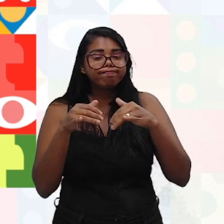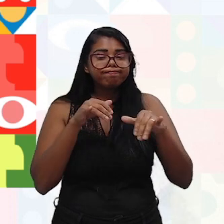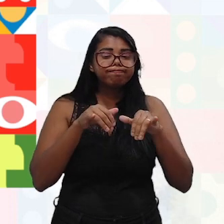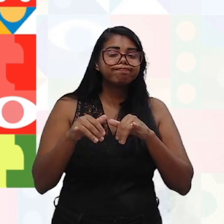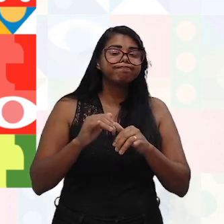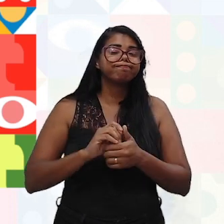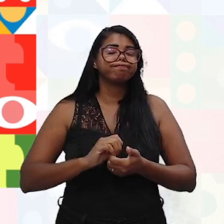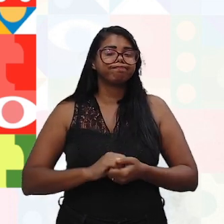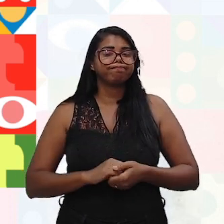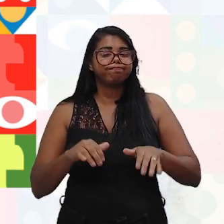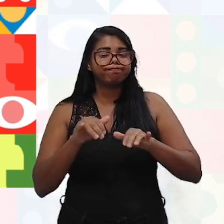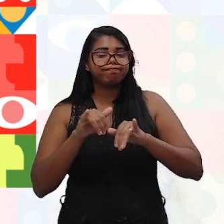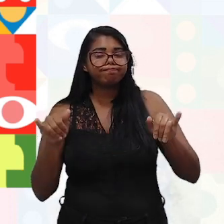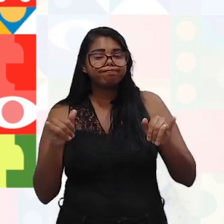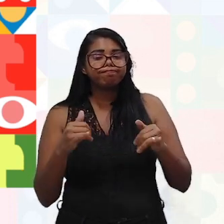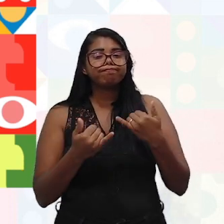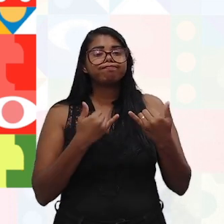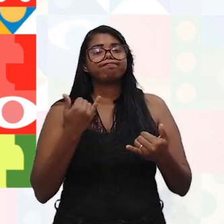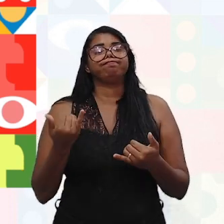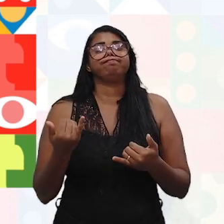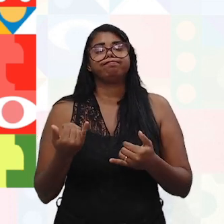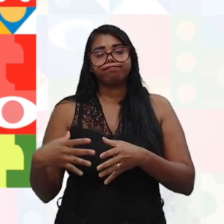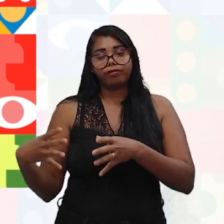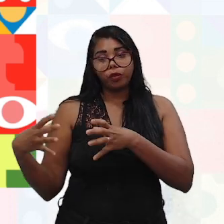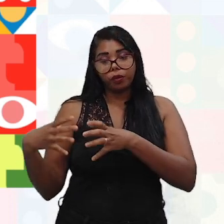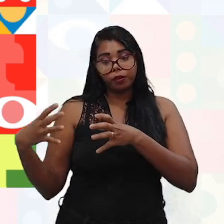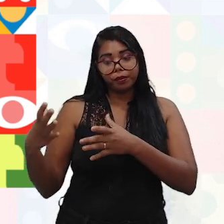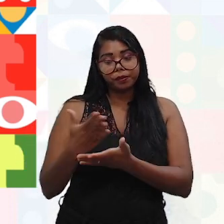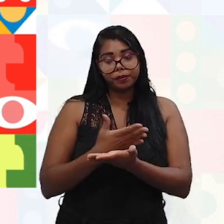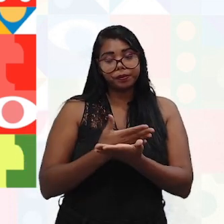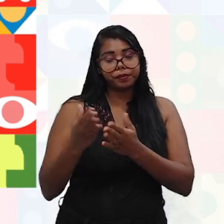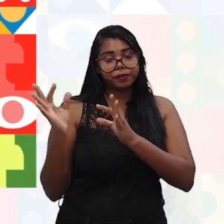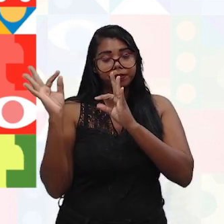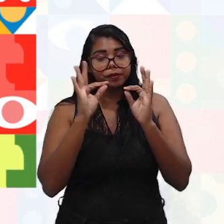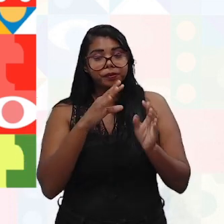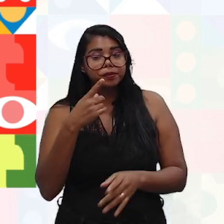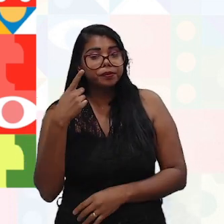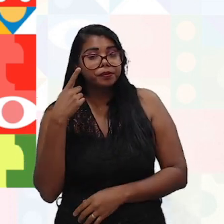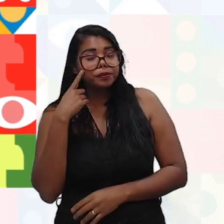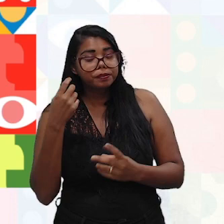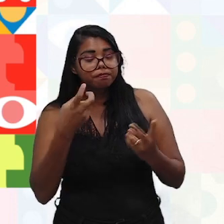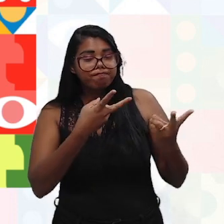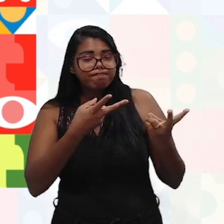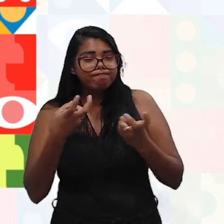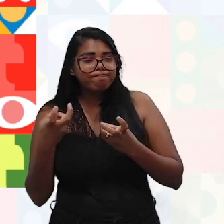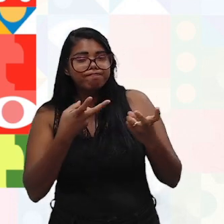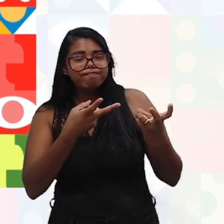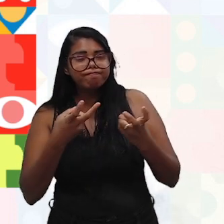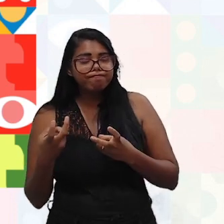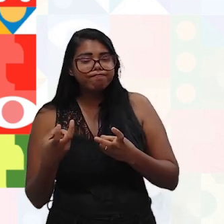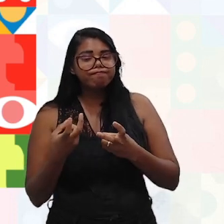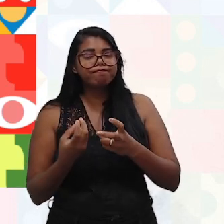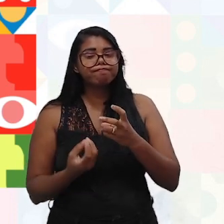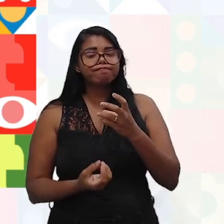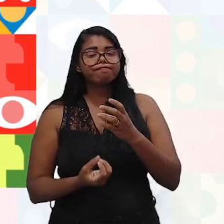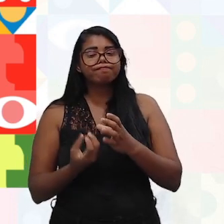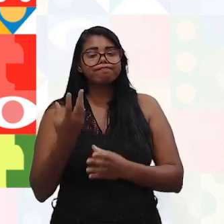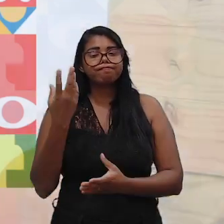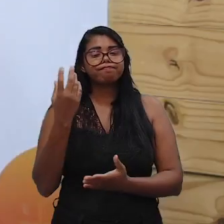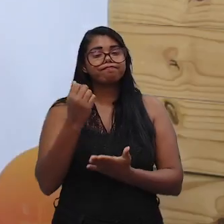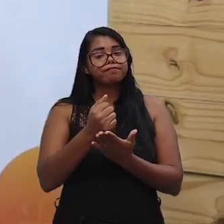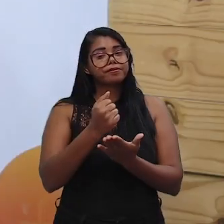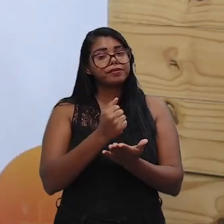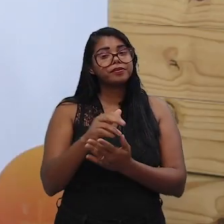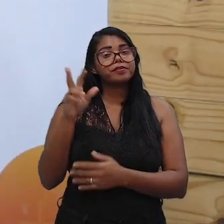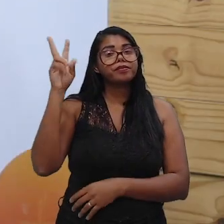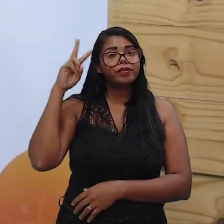gentileza, justamente para que aquela equipe comece a prestar atenção de criar essa documentação, porque,